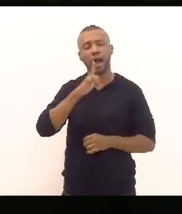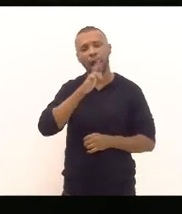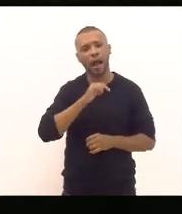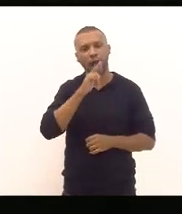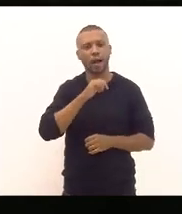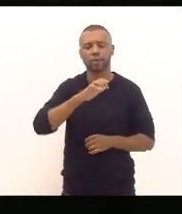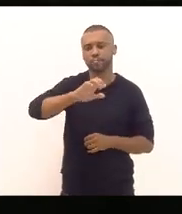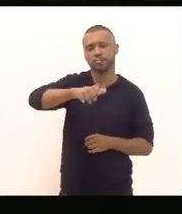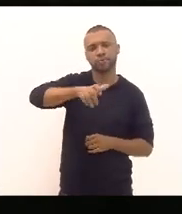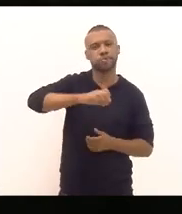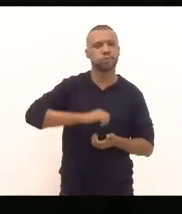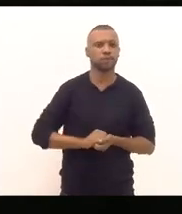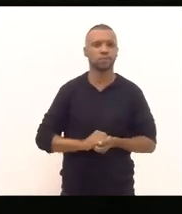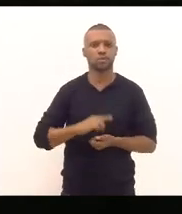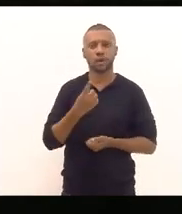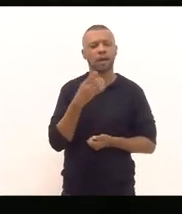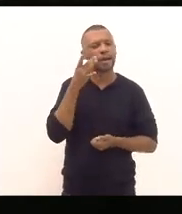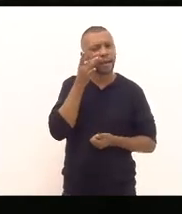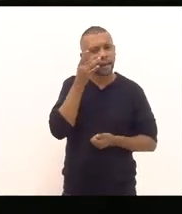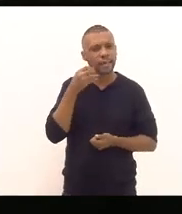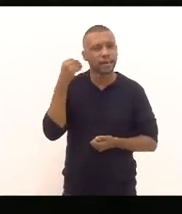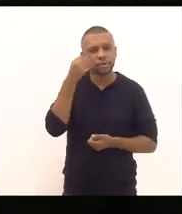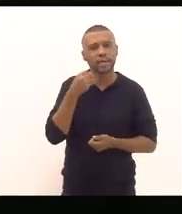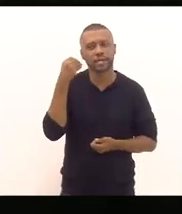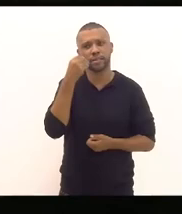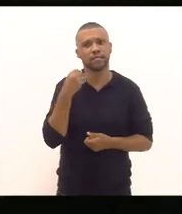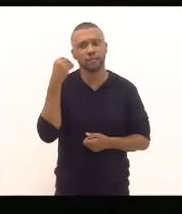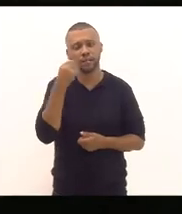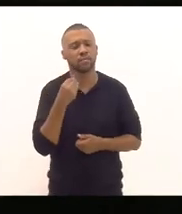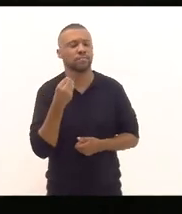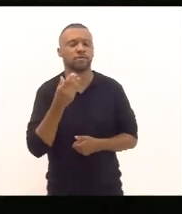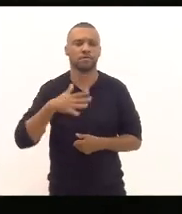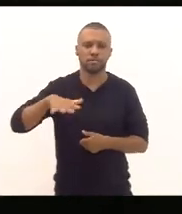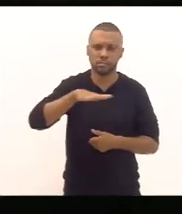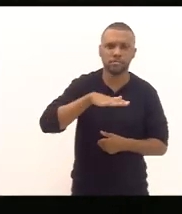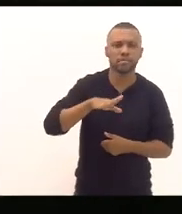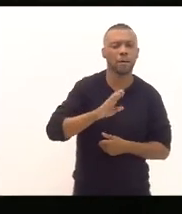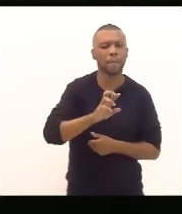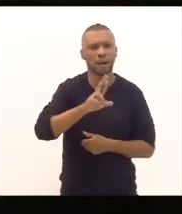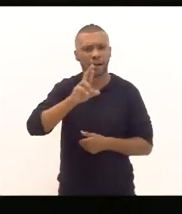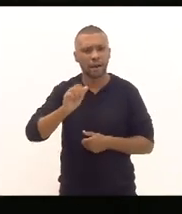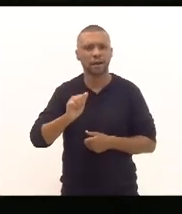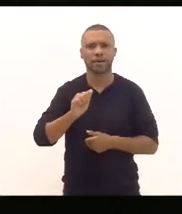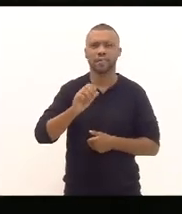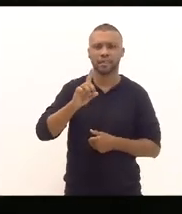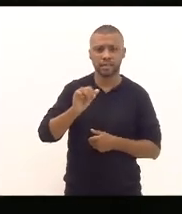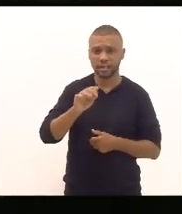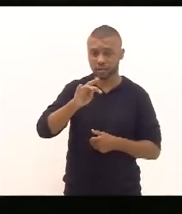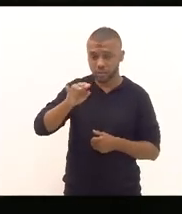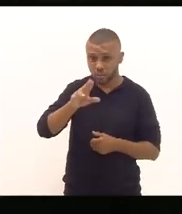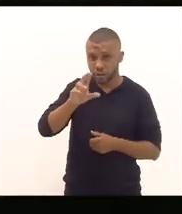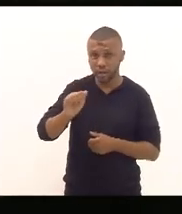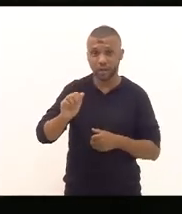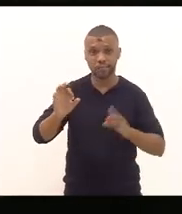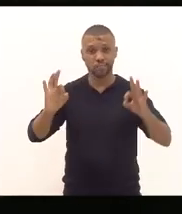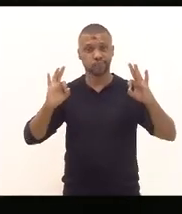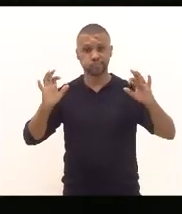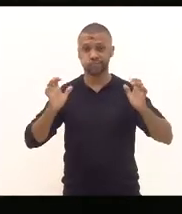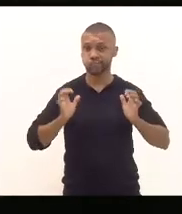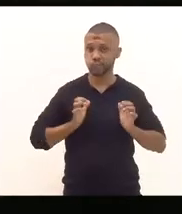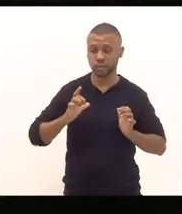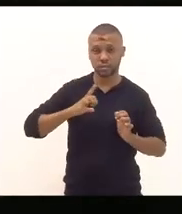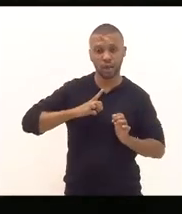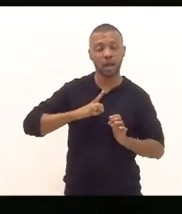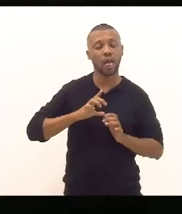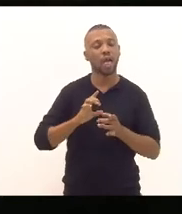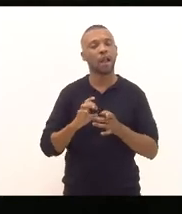água na torneira que nós vivenciamos agora esse Último Verão foi ver o pessoal lá na Barra da Tijuca né na zona sul de água na